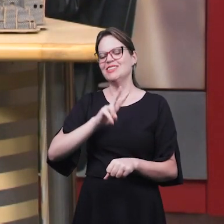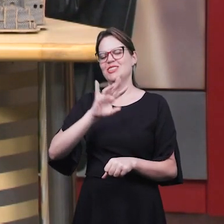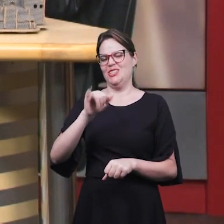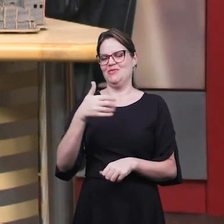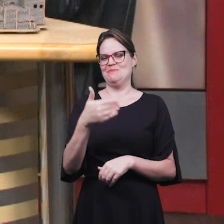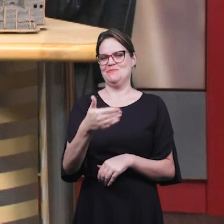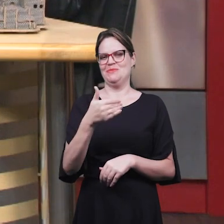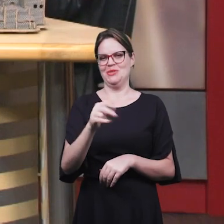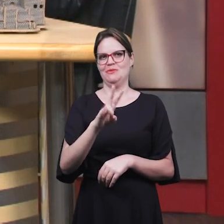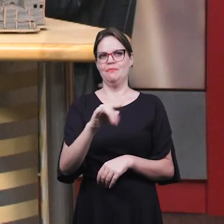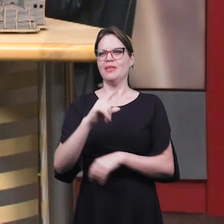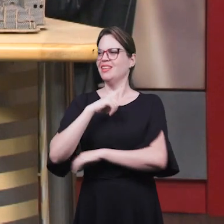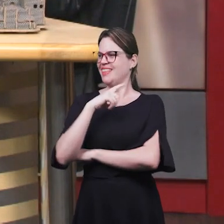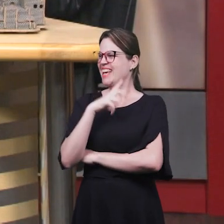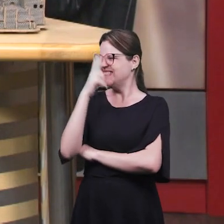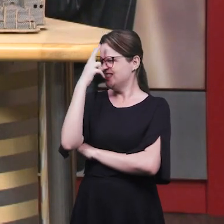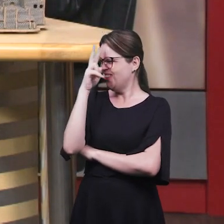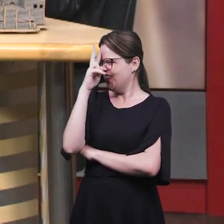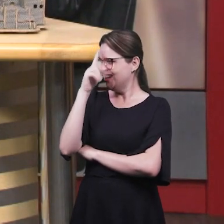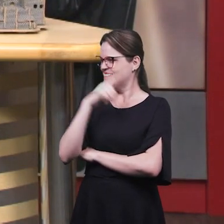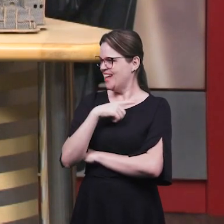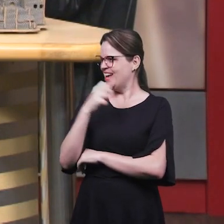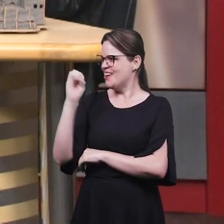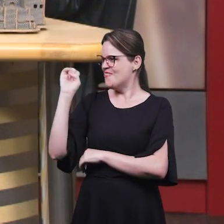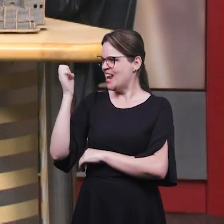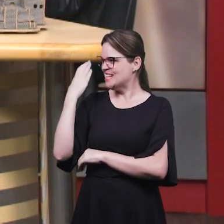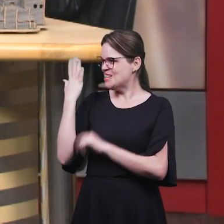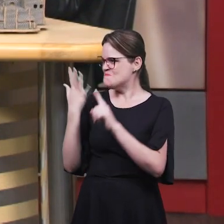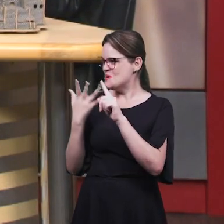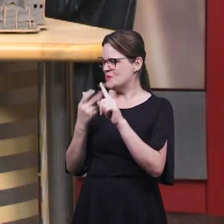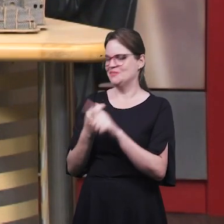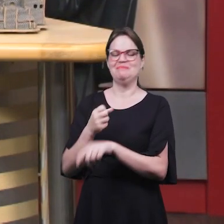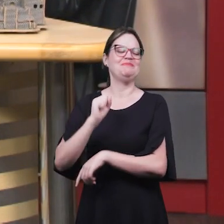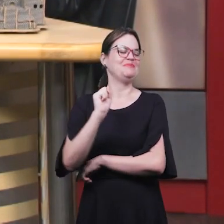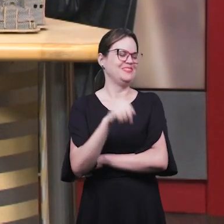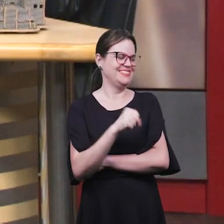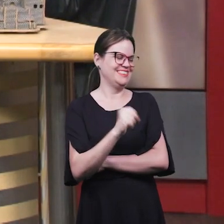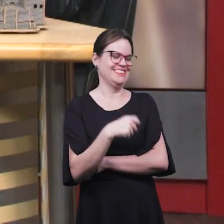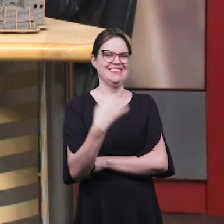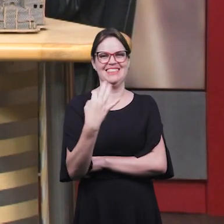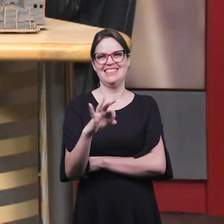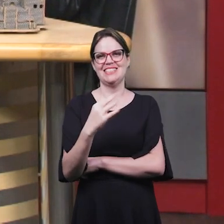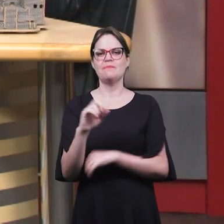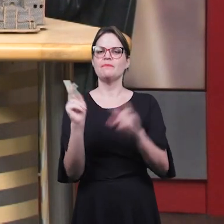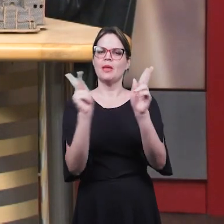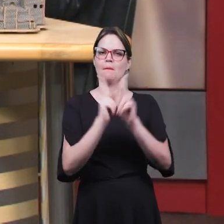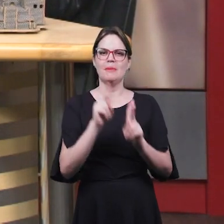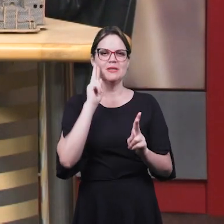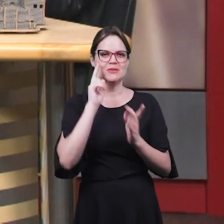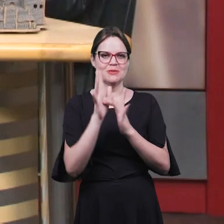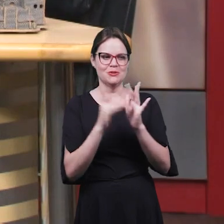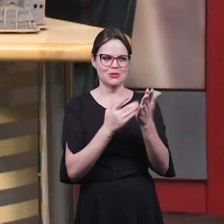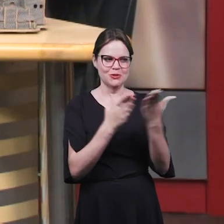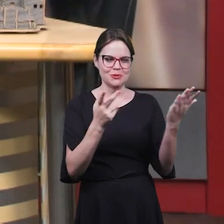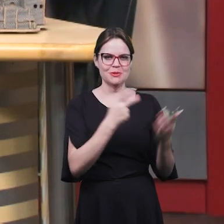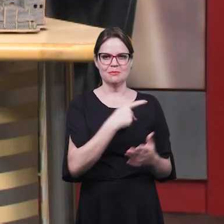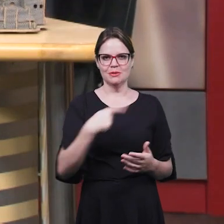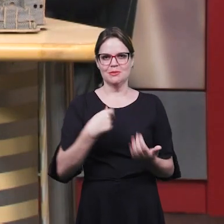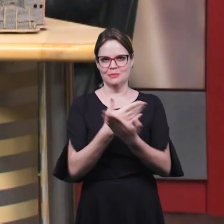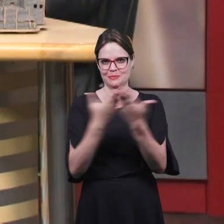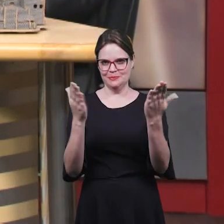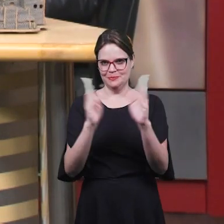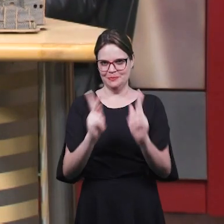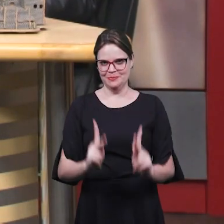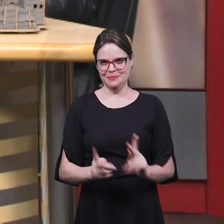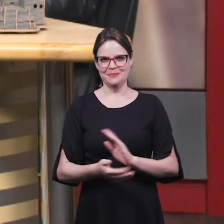falar sobre isso. Tem muitas histórias, muitas revelações aí, né? Tem não? Muita coisa. É isso mesmo. Paz, Senhor, pastor Luiz Eugênio. Paz,